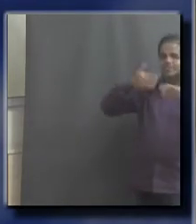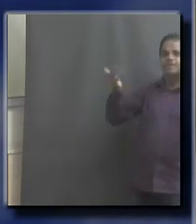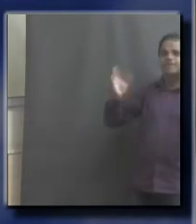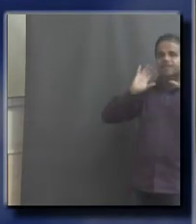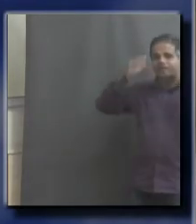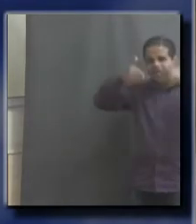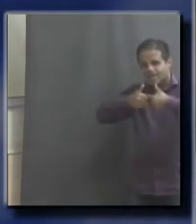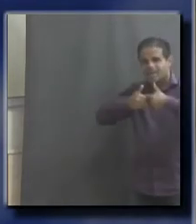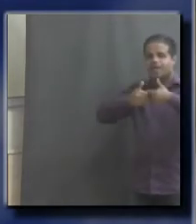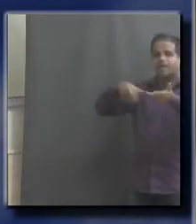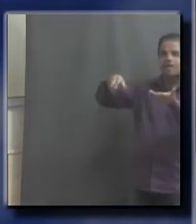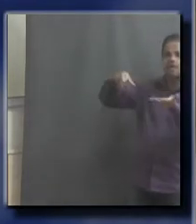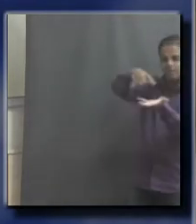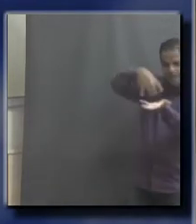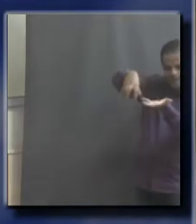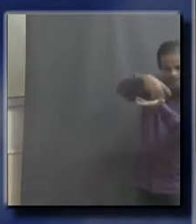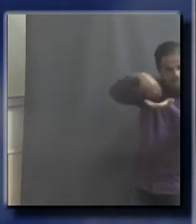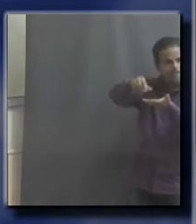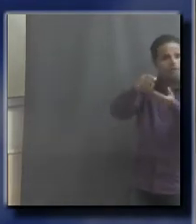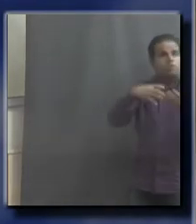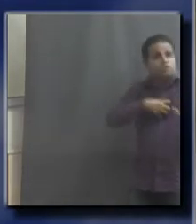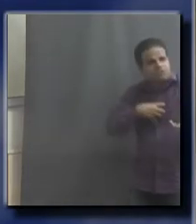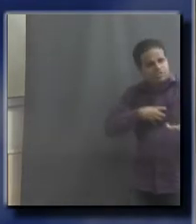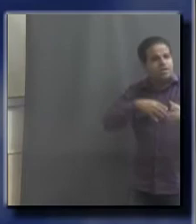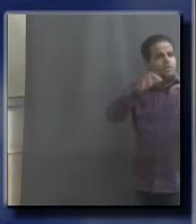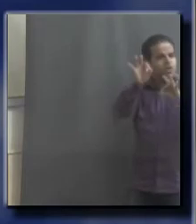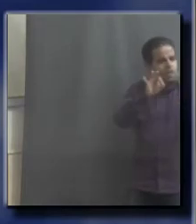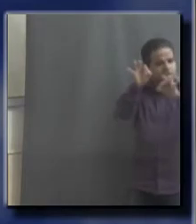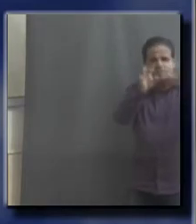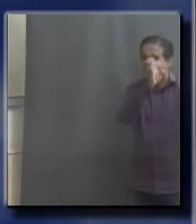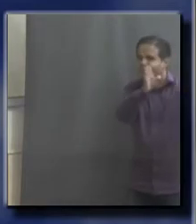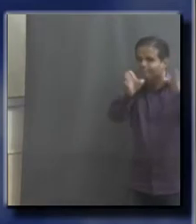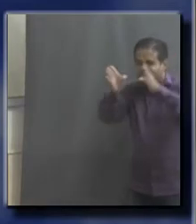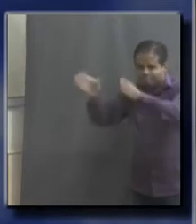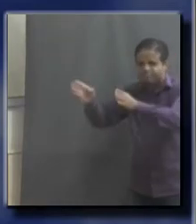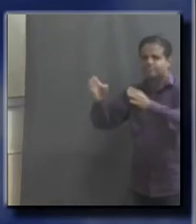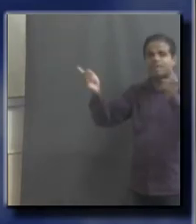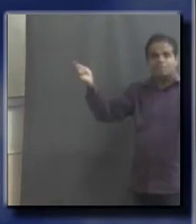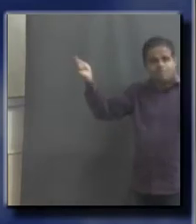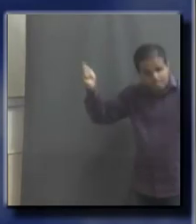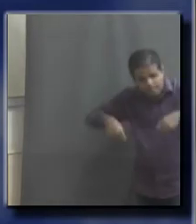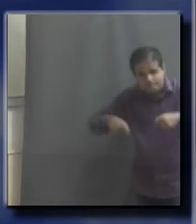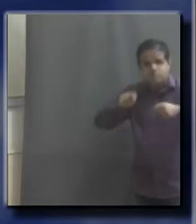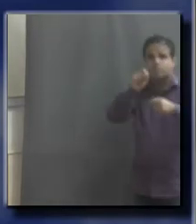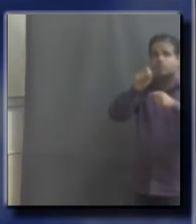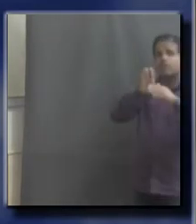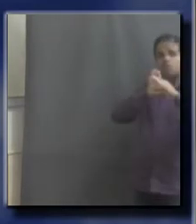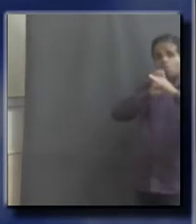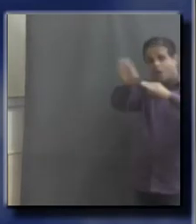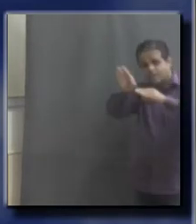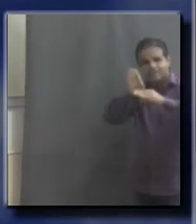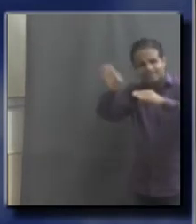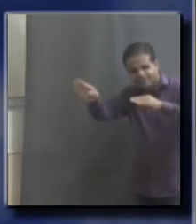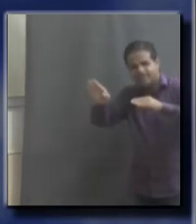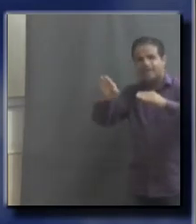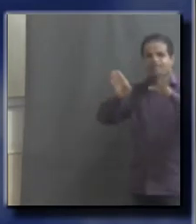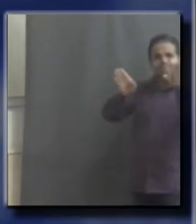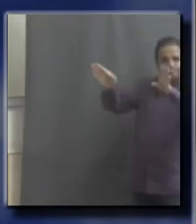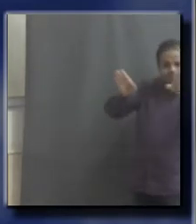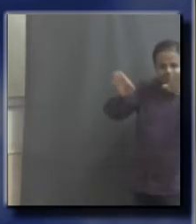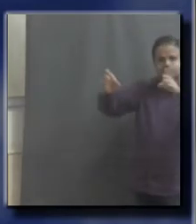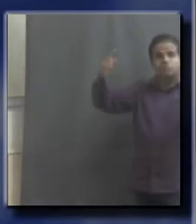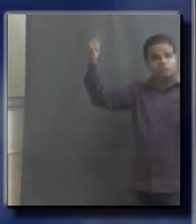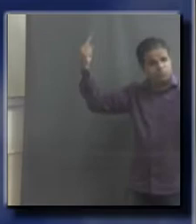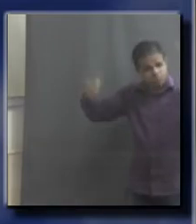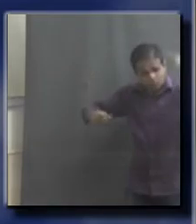como organizou, não é? E está, nesse momento, possibilitando o acesso a essa